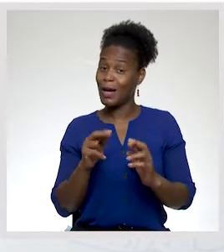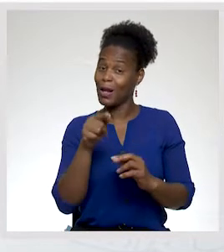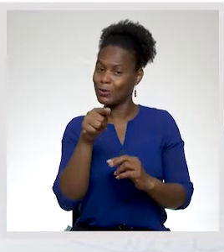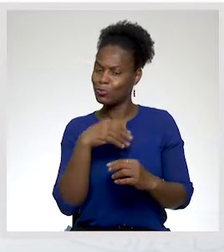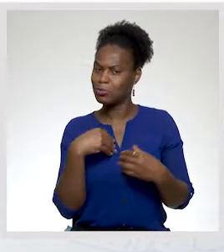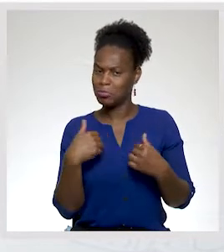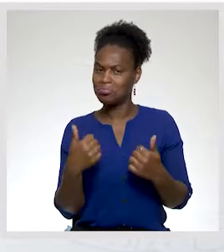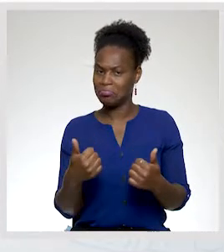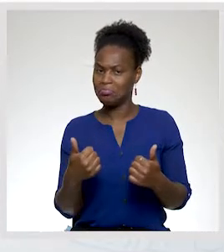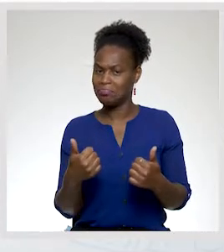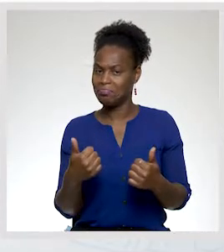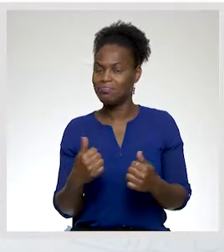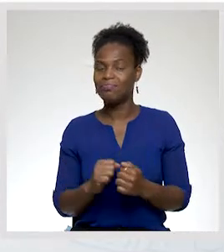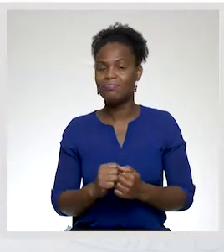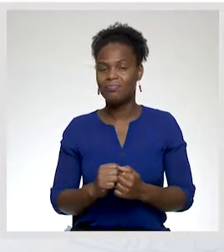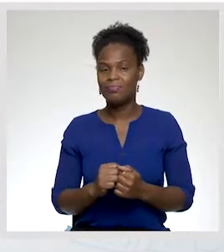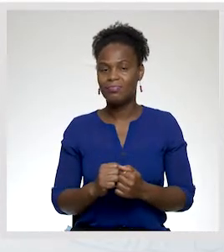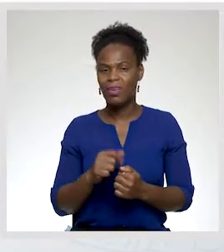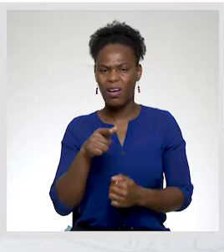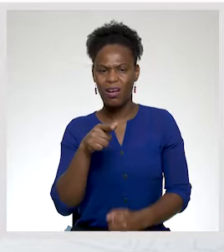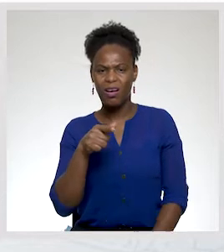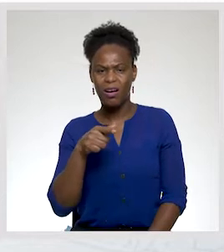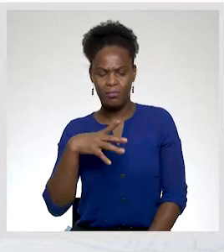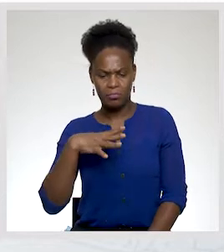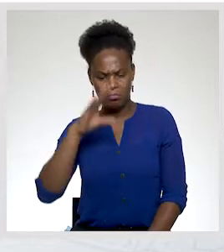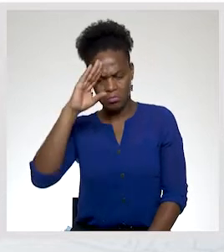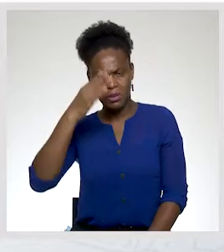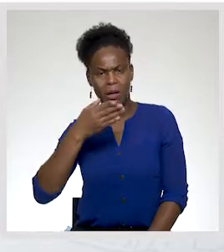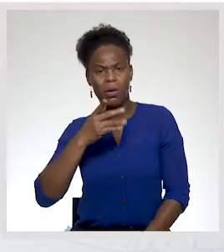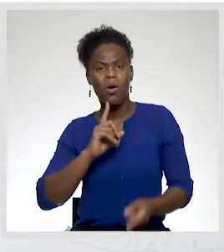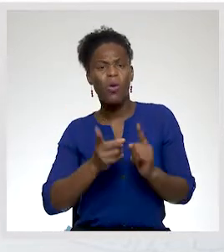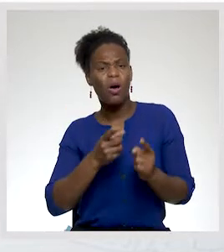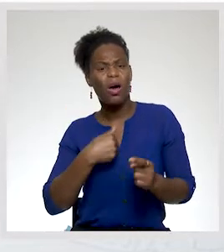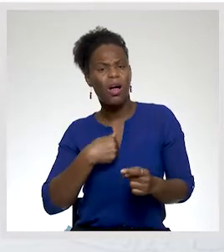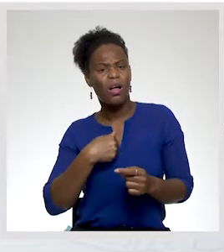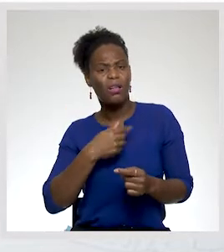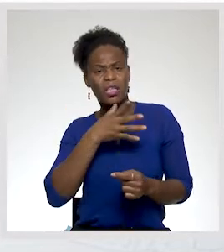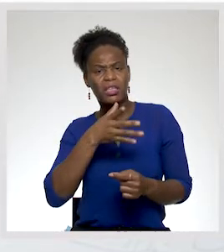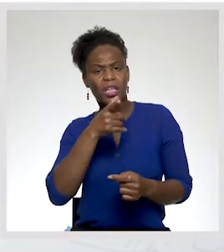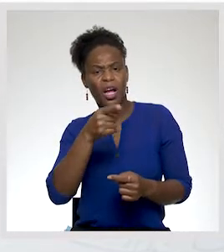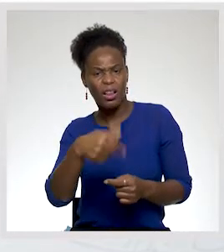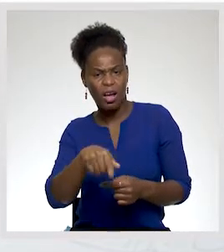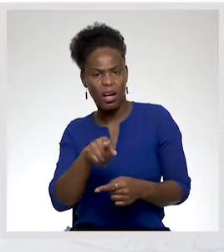encontres bem. Queres saber o que tenho para te dizer?